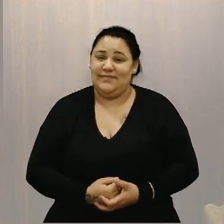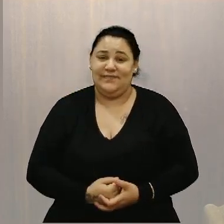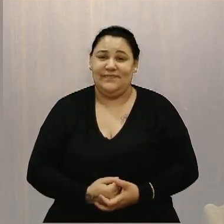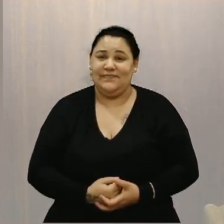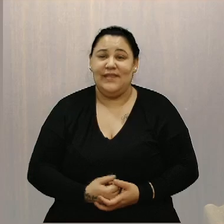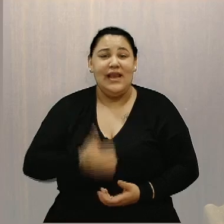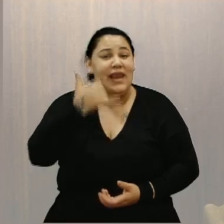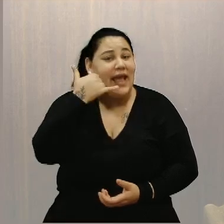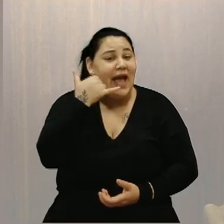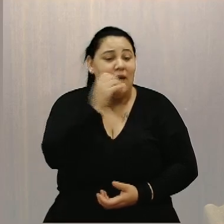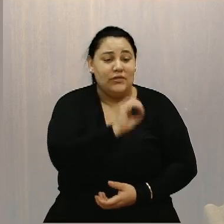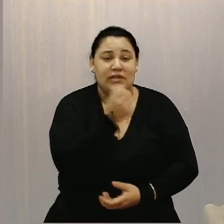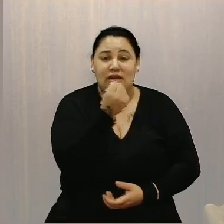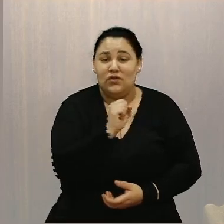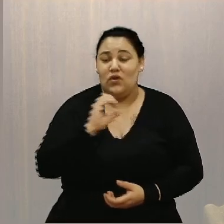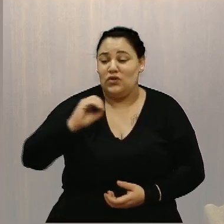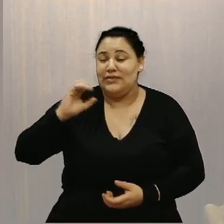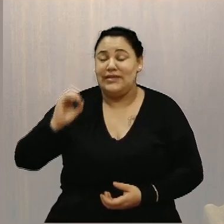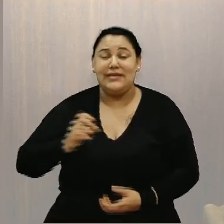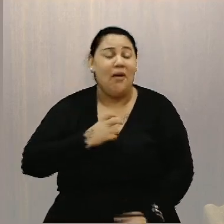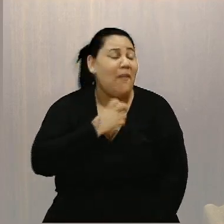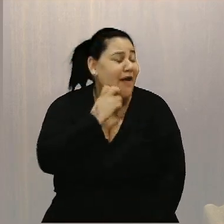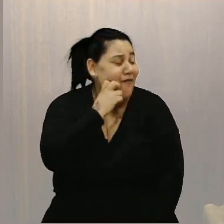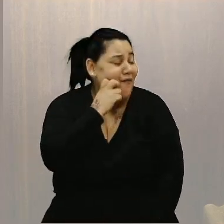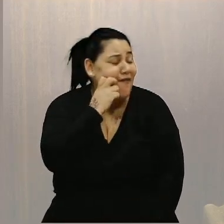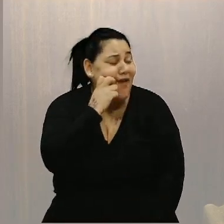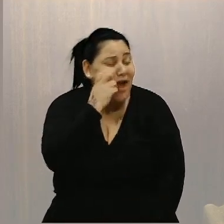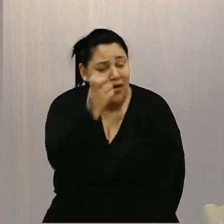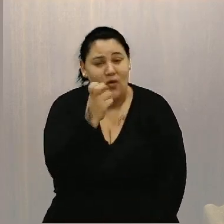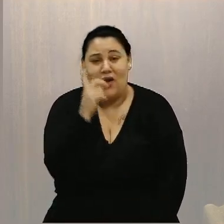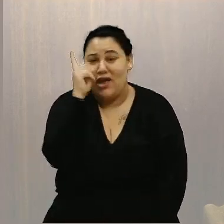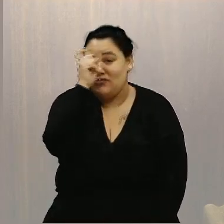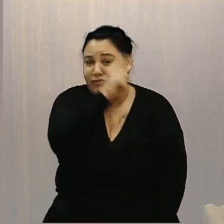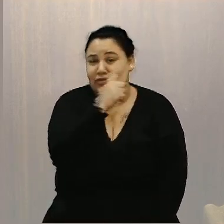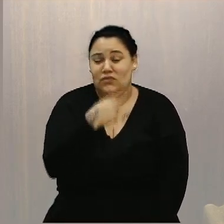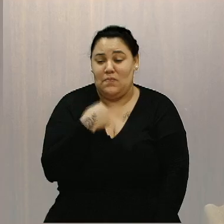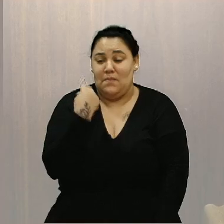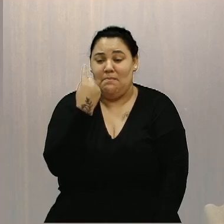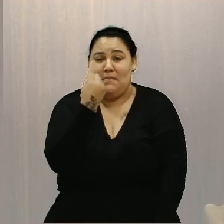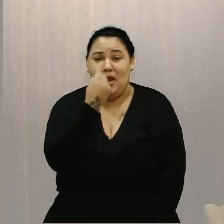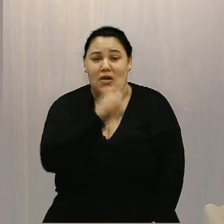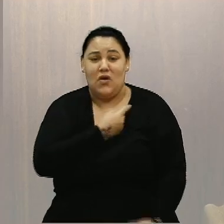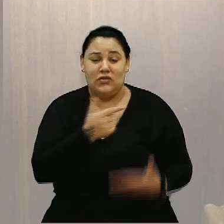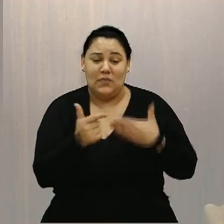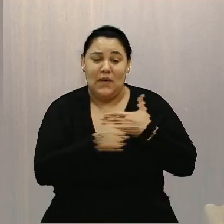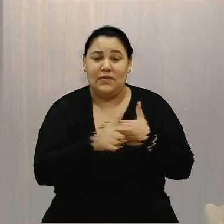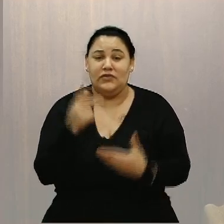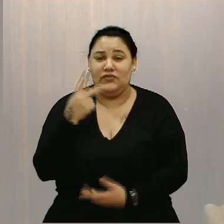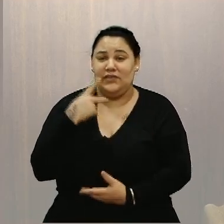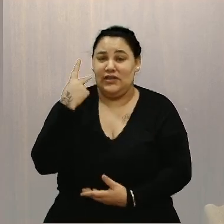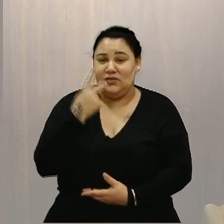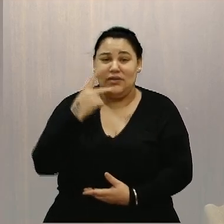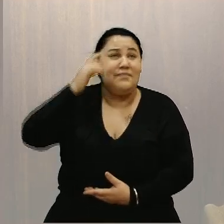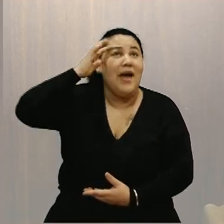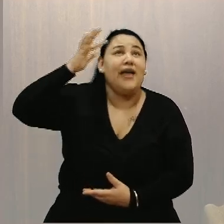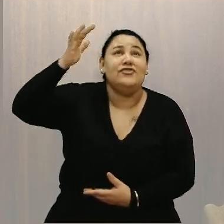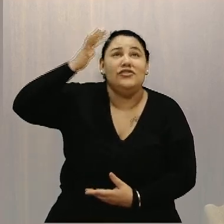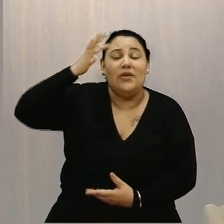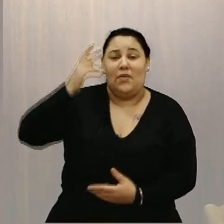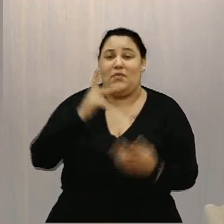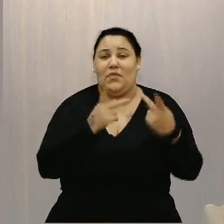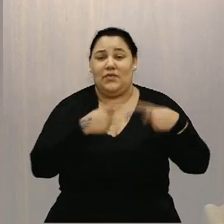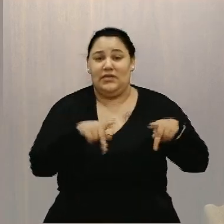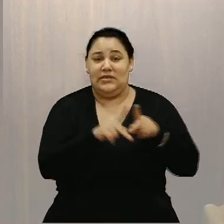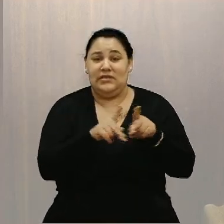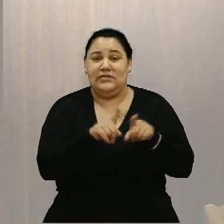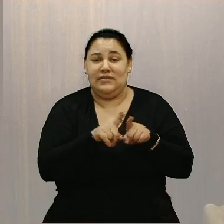para o 0800 é uma vergonha. É difícil para nós que somos vereadores. Imagina para a população que tem